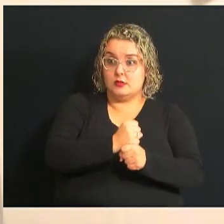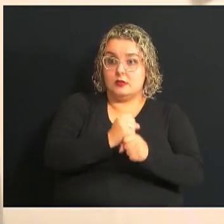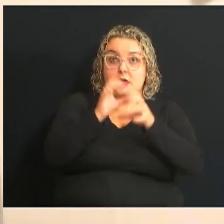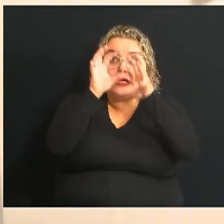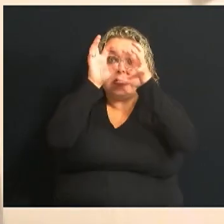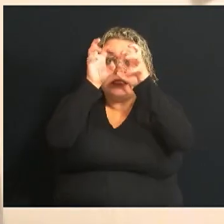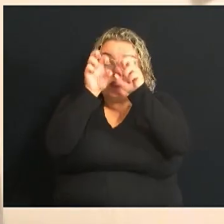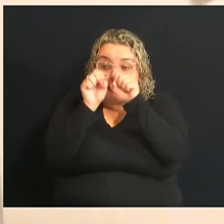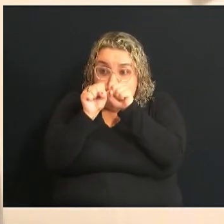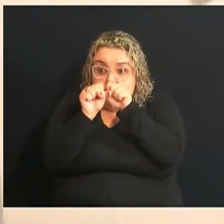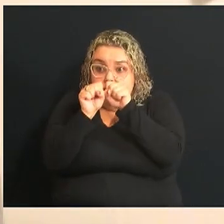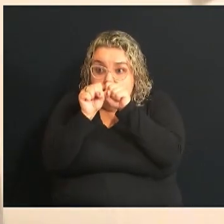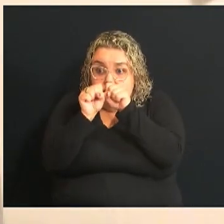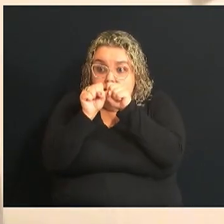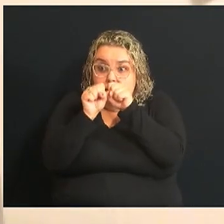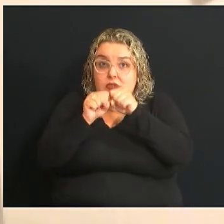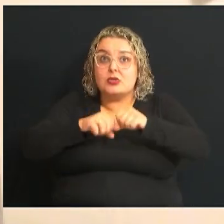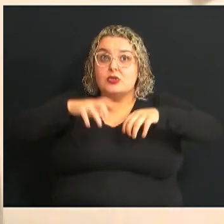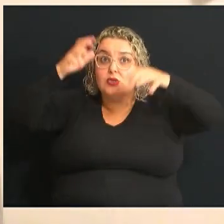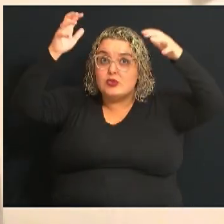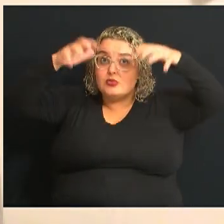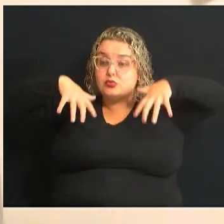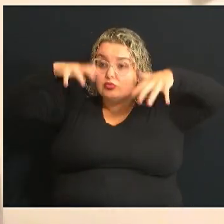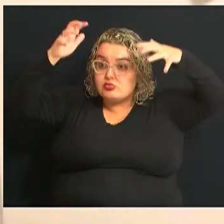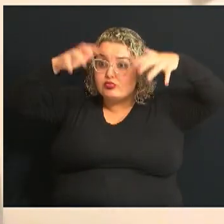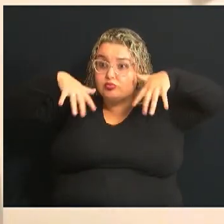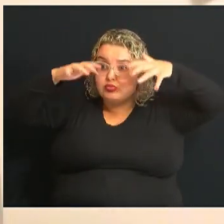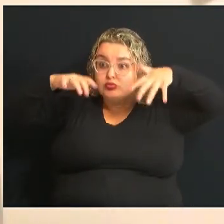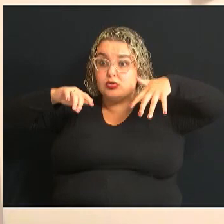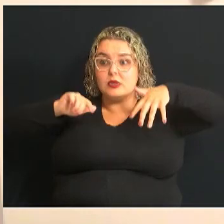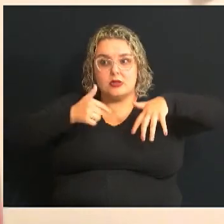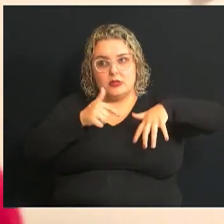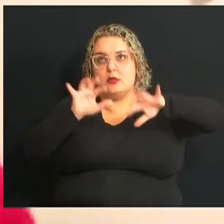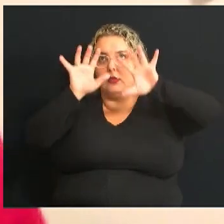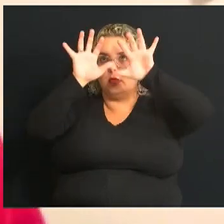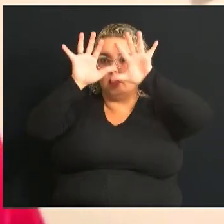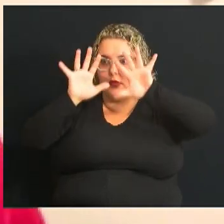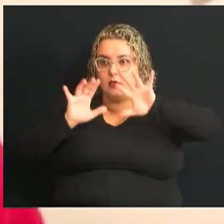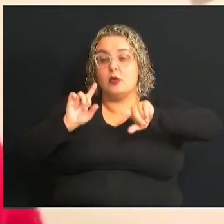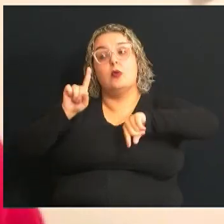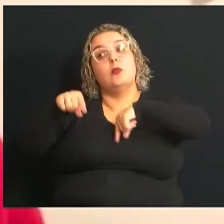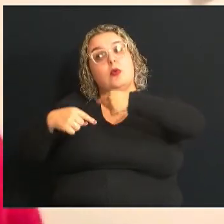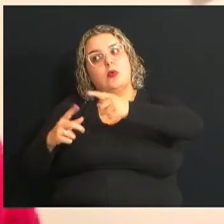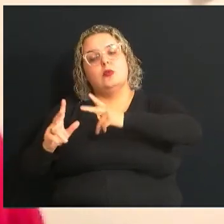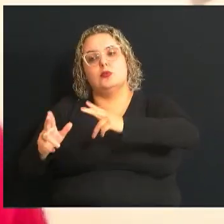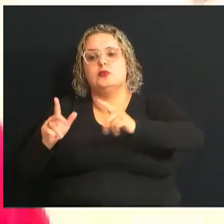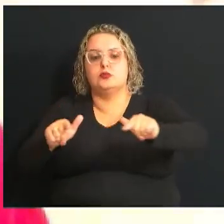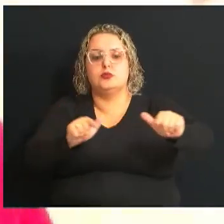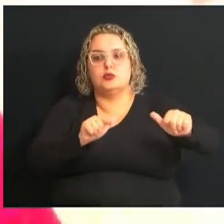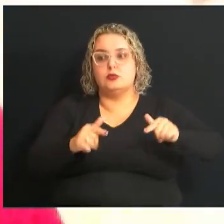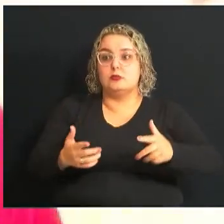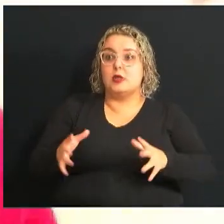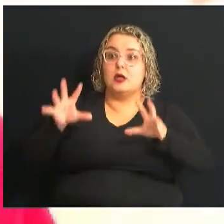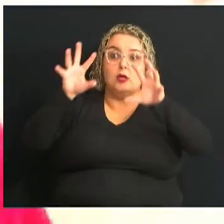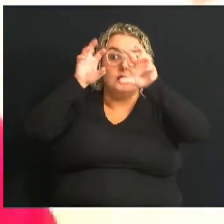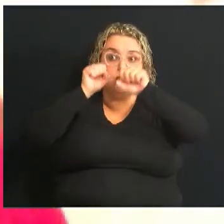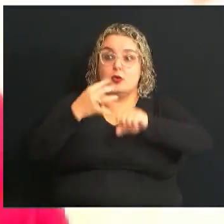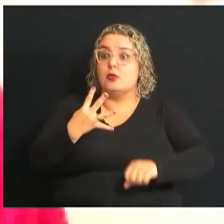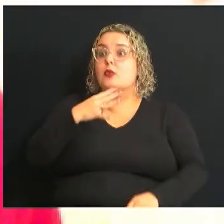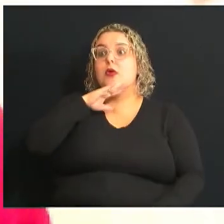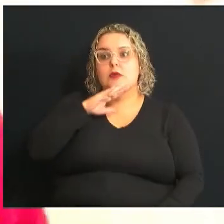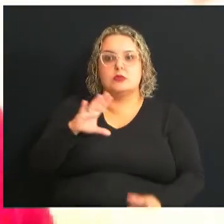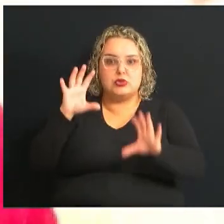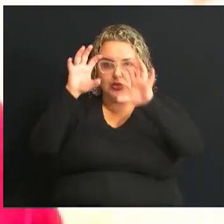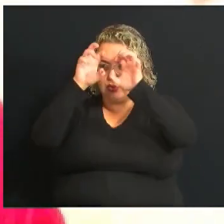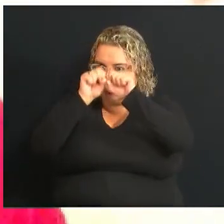assim, chove bastante. Aqui não neva tanto quanto outros lugares, mas é muito escuro. 4 da tarde já está escuro,